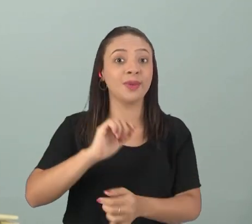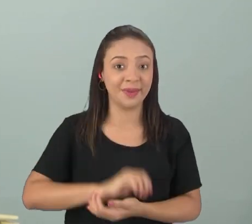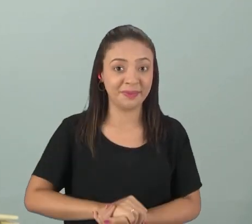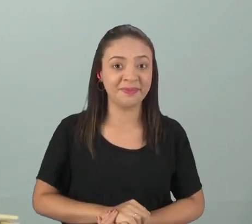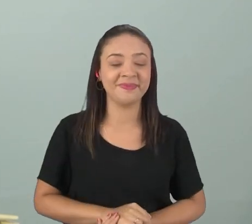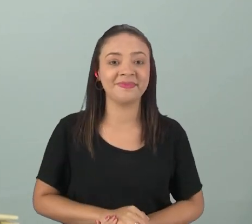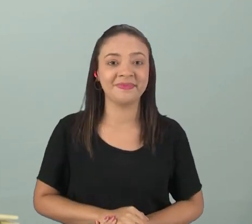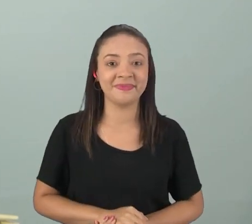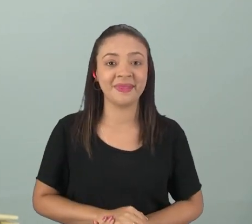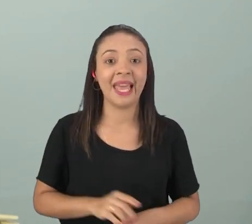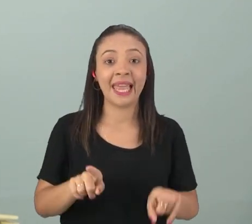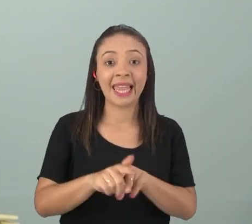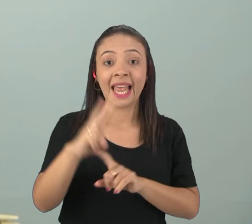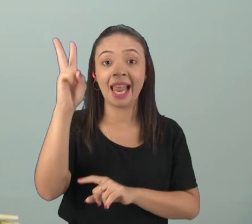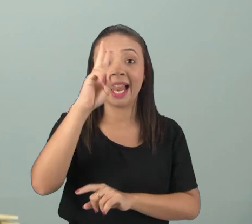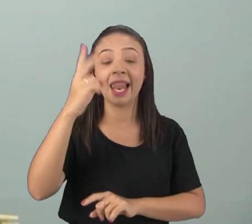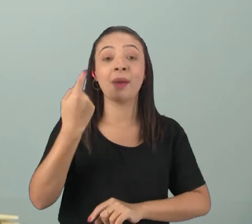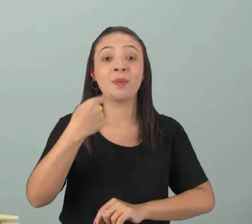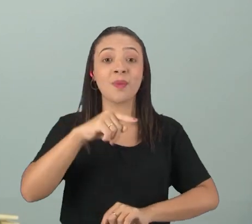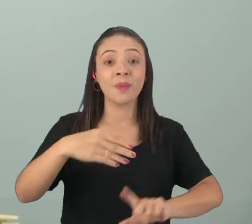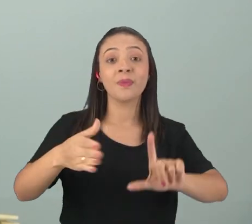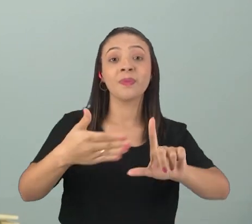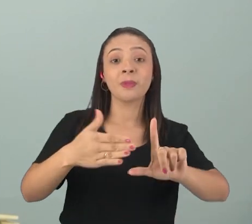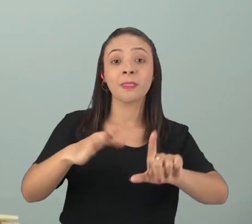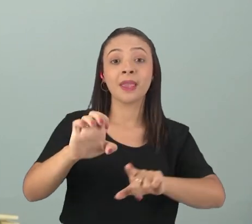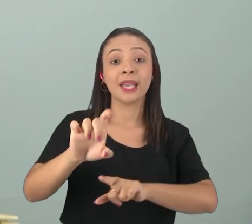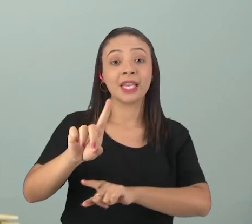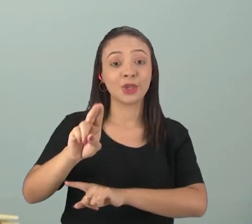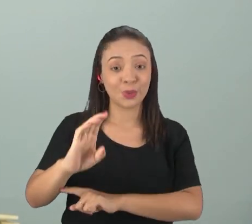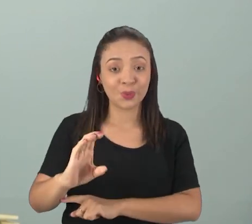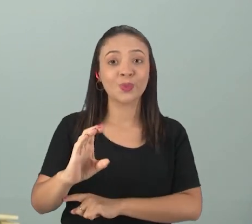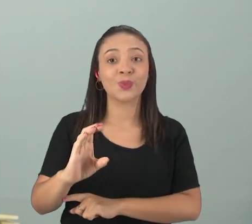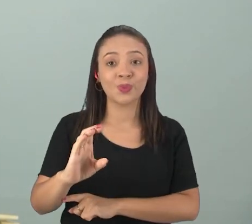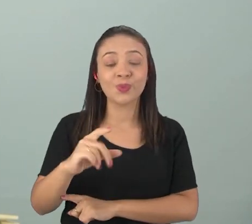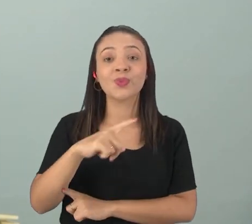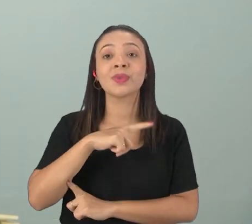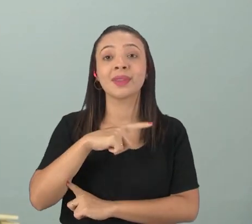mais. E não esqueça de acessar a nossa plataforma